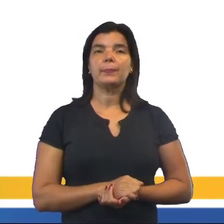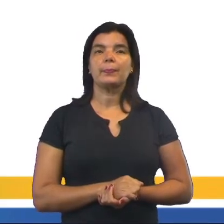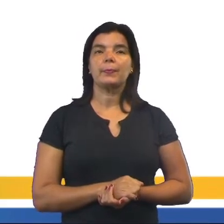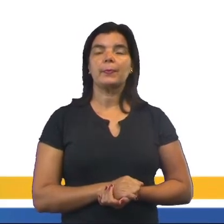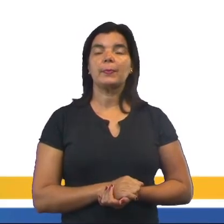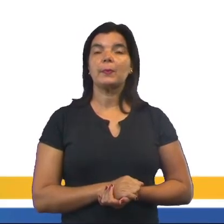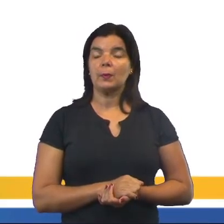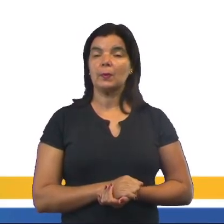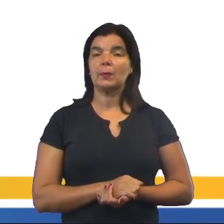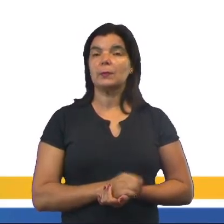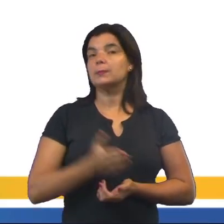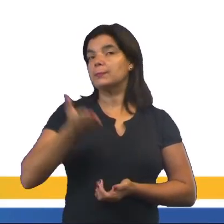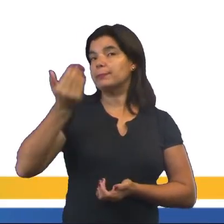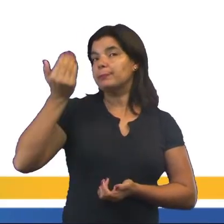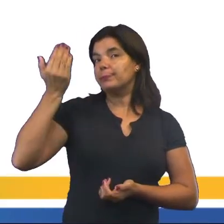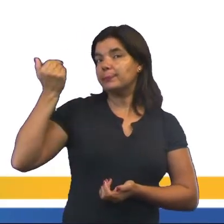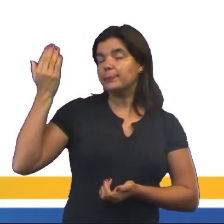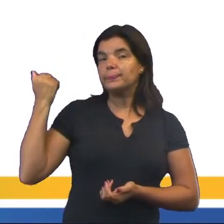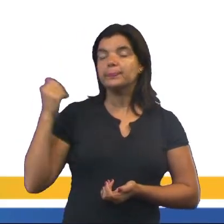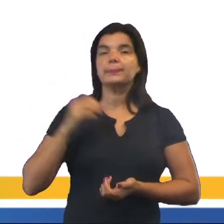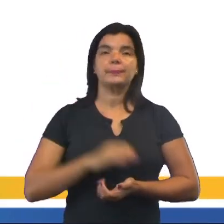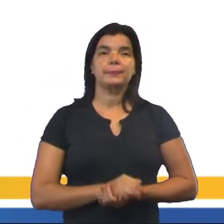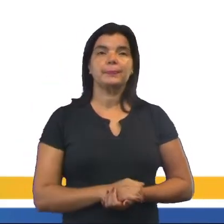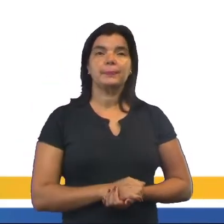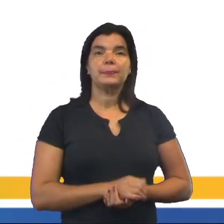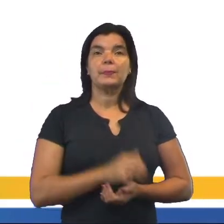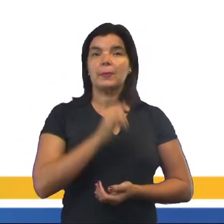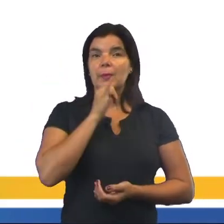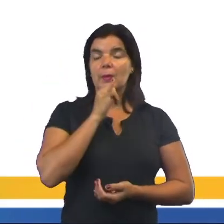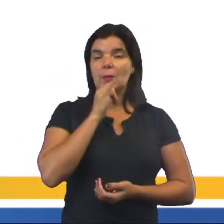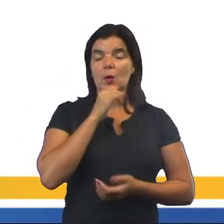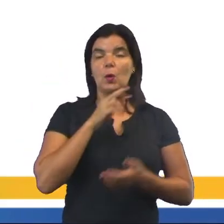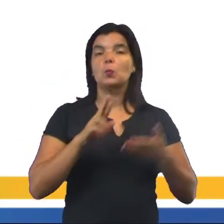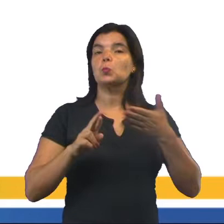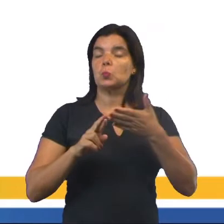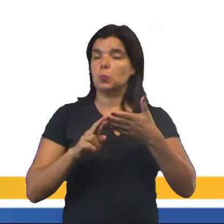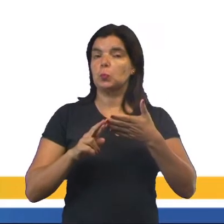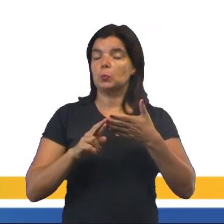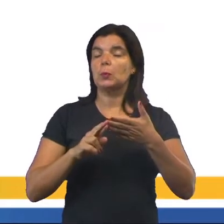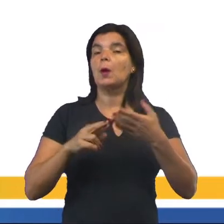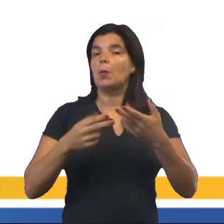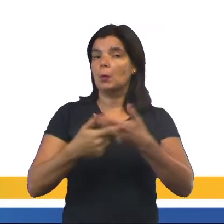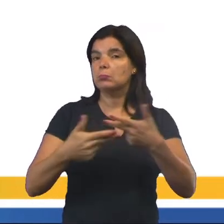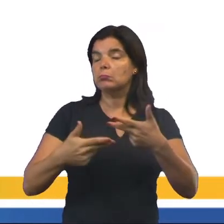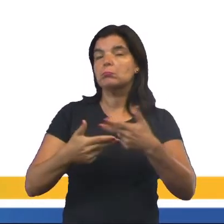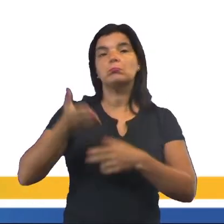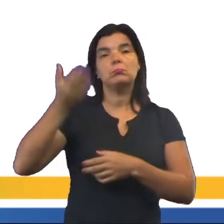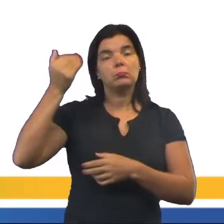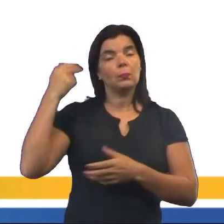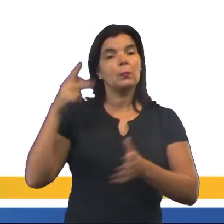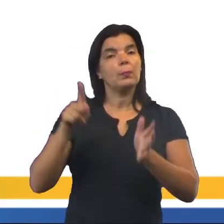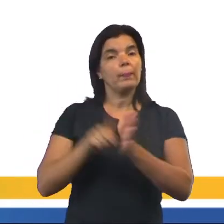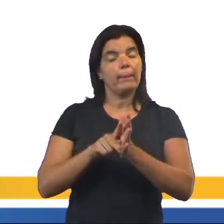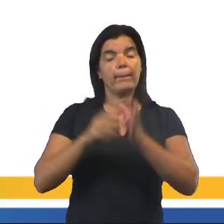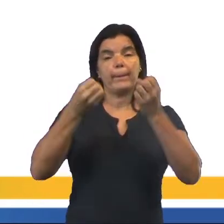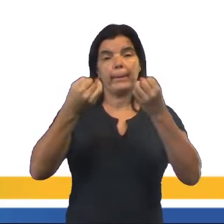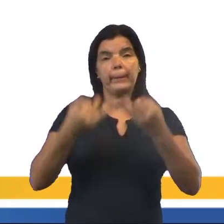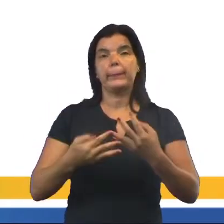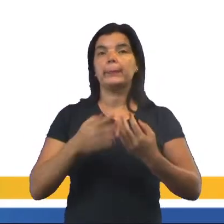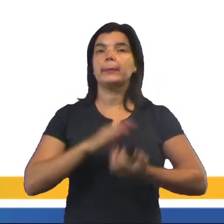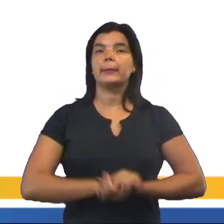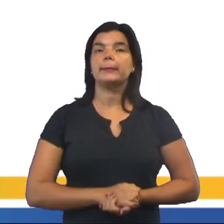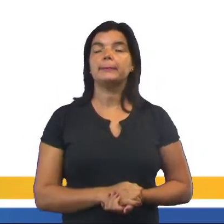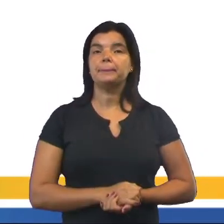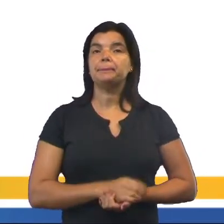expressions, expressões de passado, quando queremos nos referir a um tempo passado, como o próprio nome já